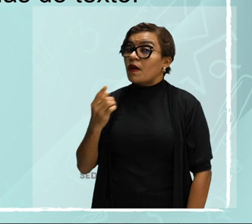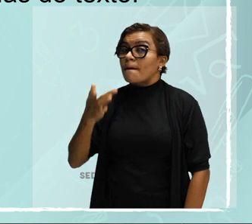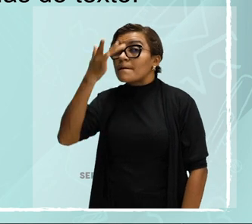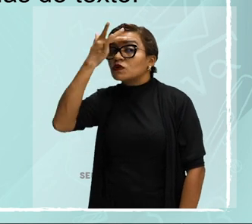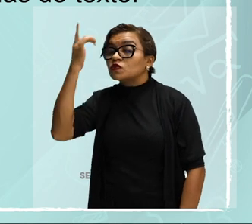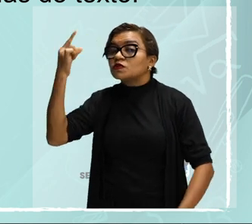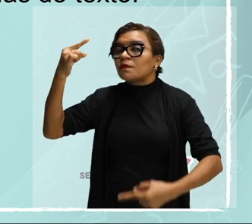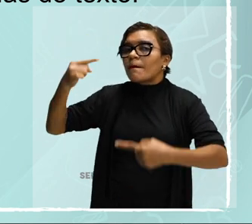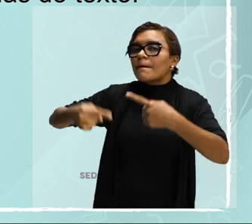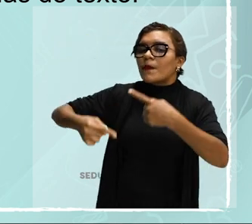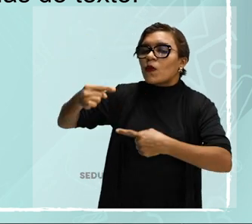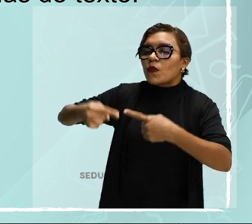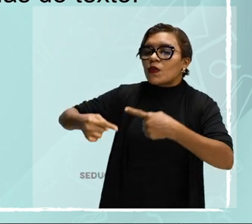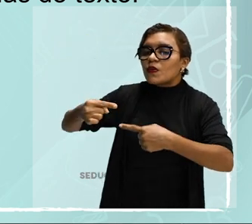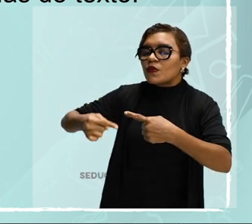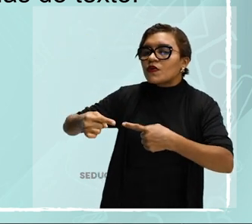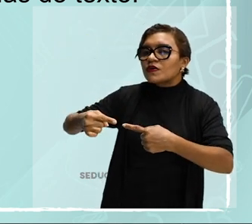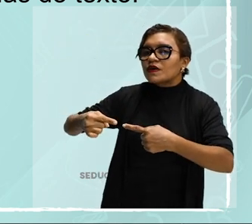cidadão,